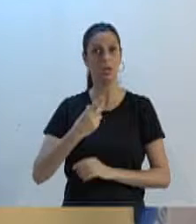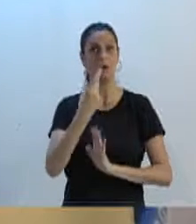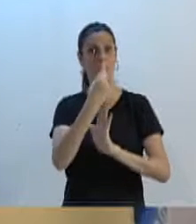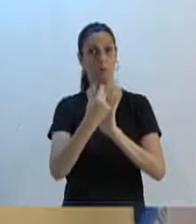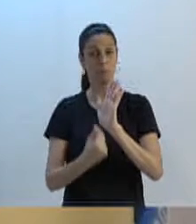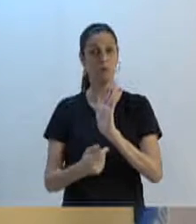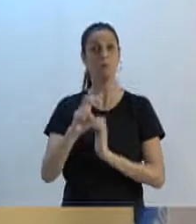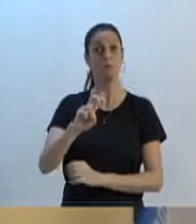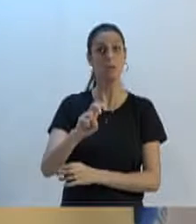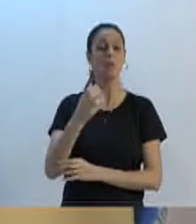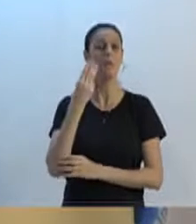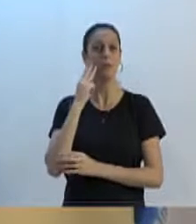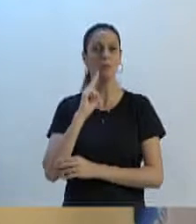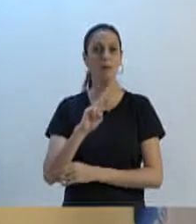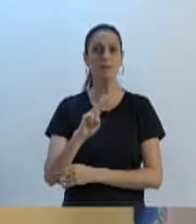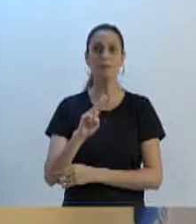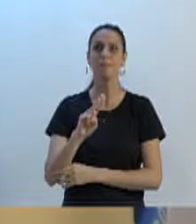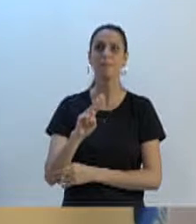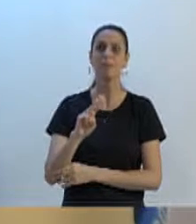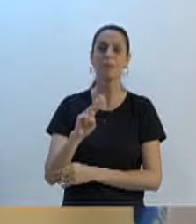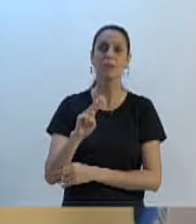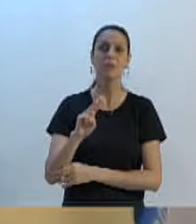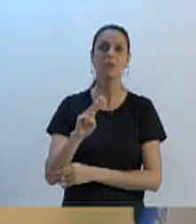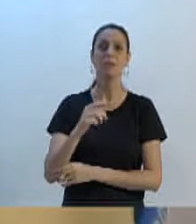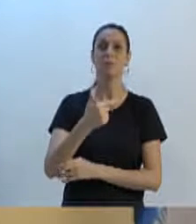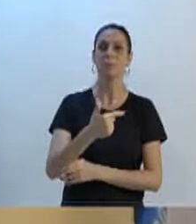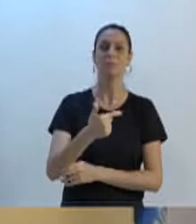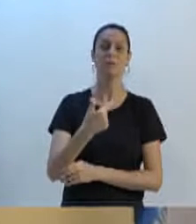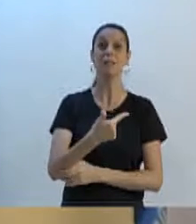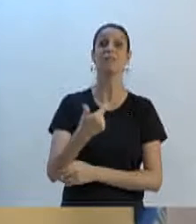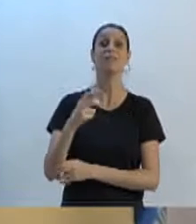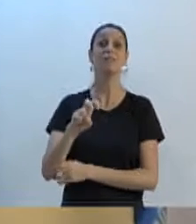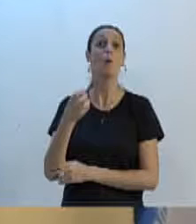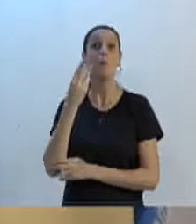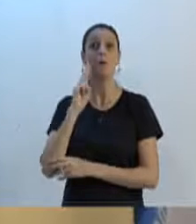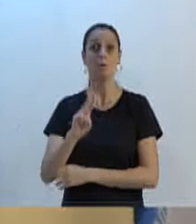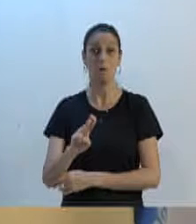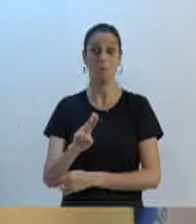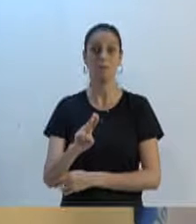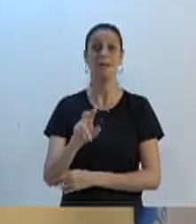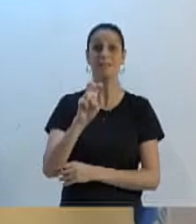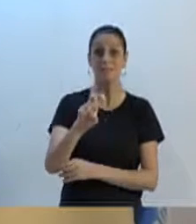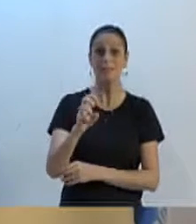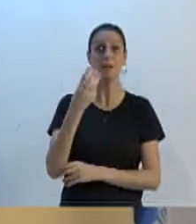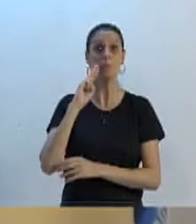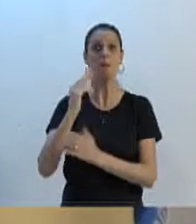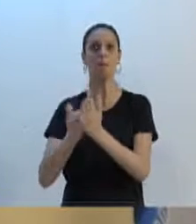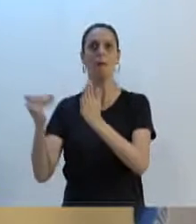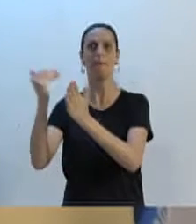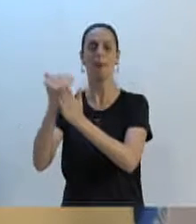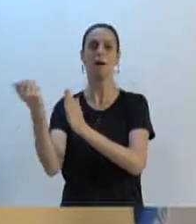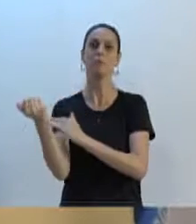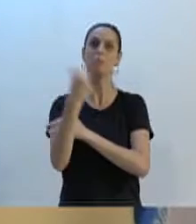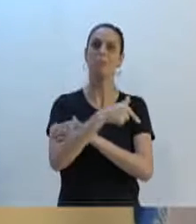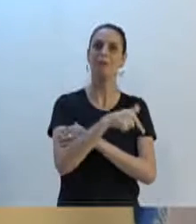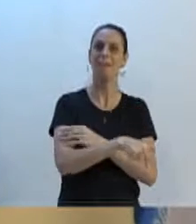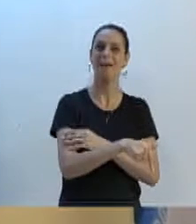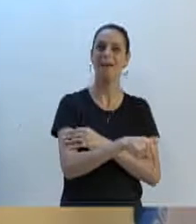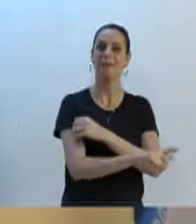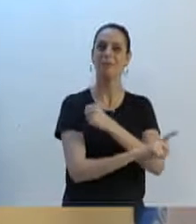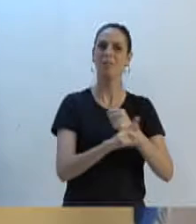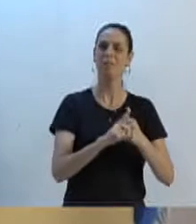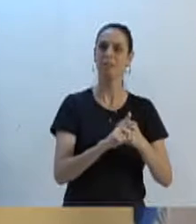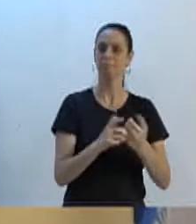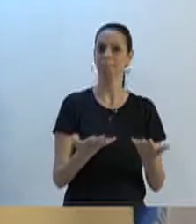milhões quatrocentos e oitenta e quatro mil cerca de cinco milhões a mais quase doze vez